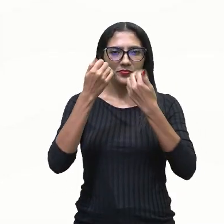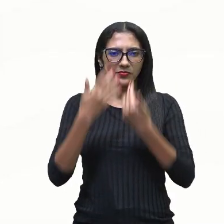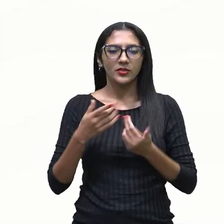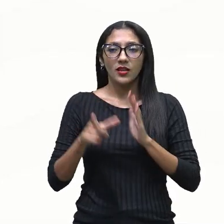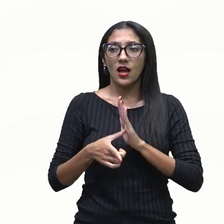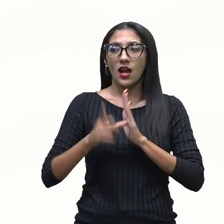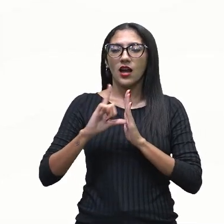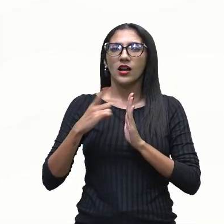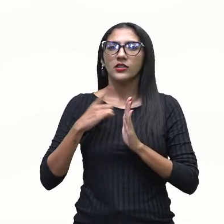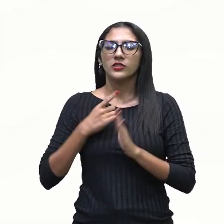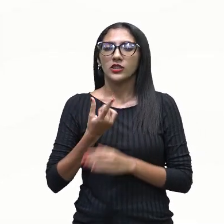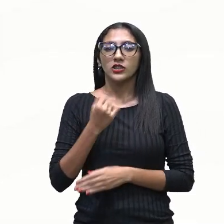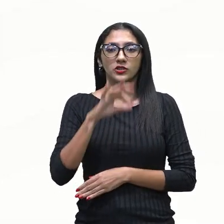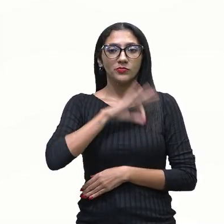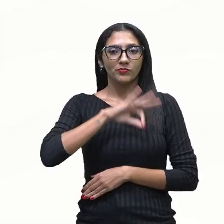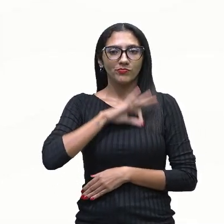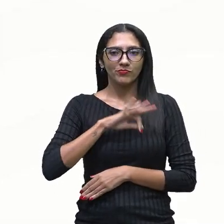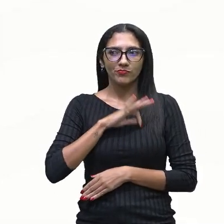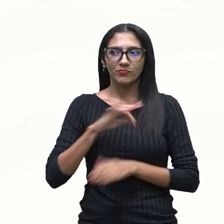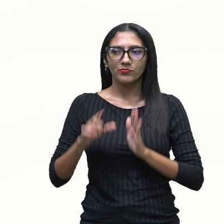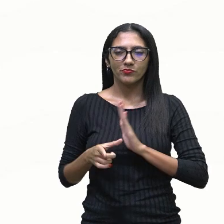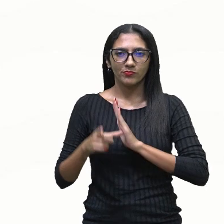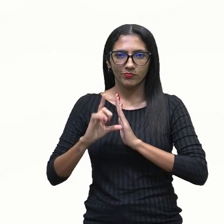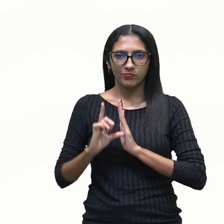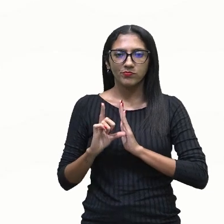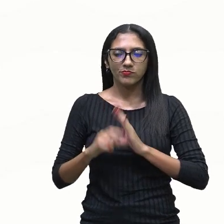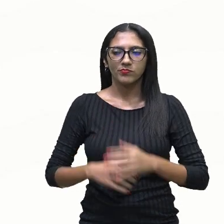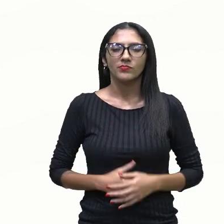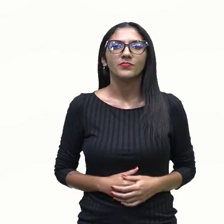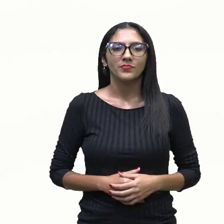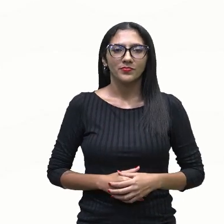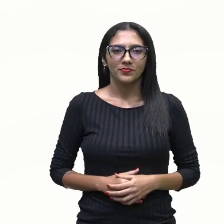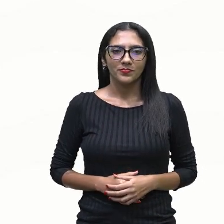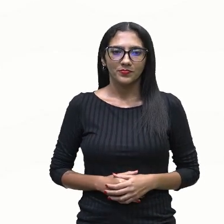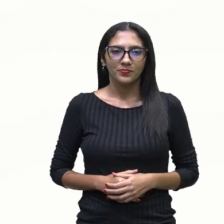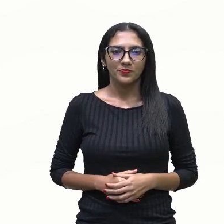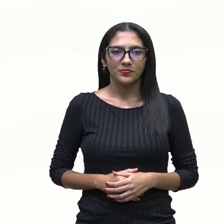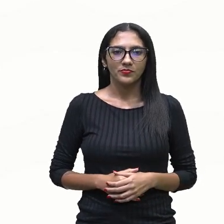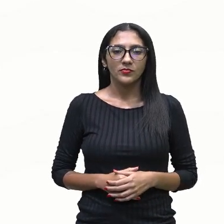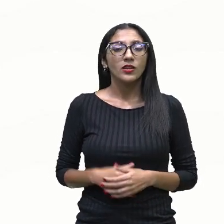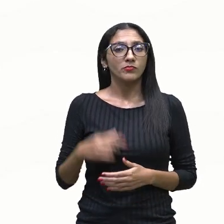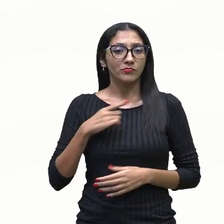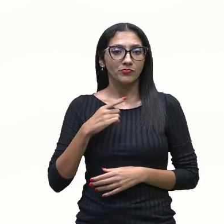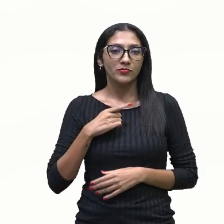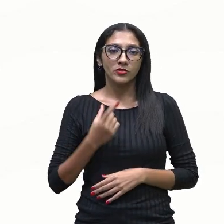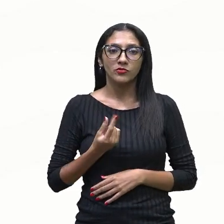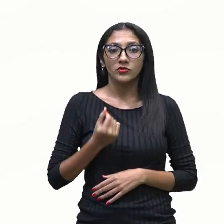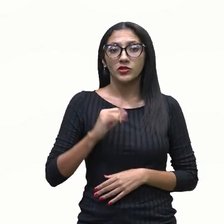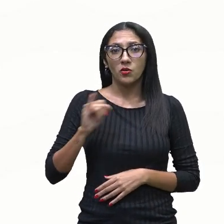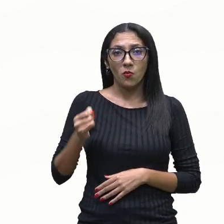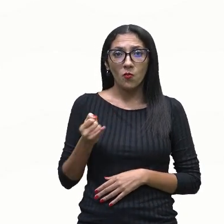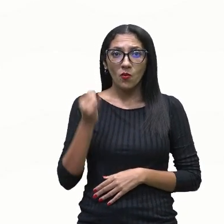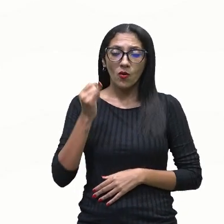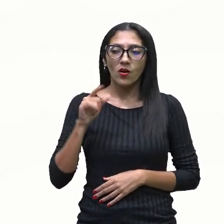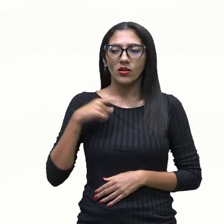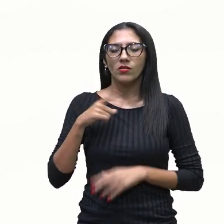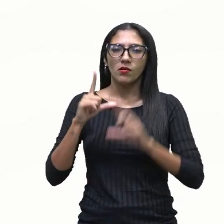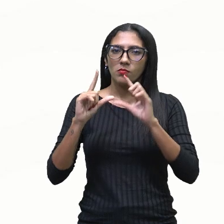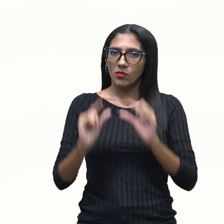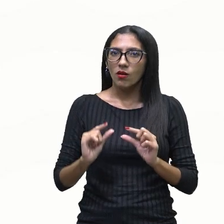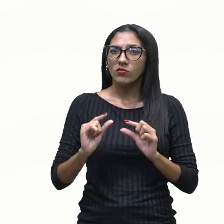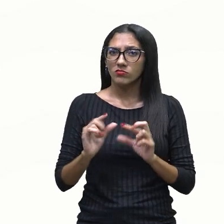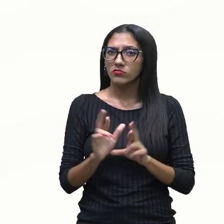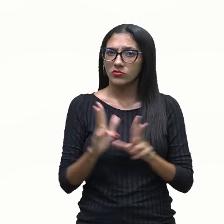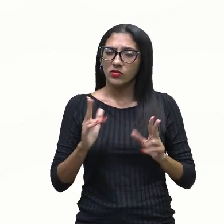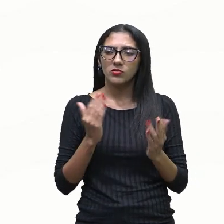do salário cair na conta. Próximo, você tem um valor de juros muito mais baixo em relação